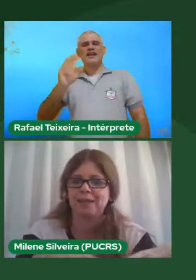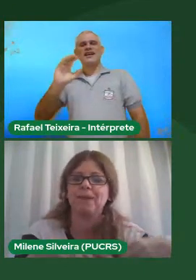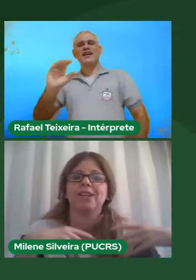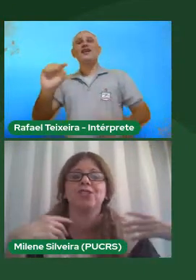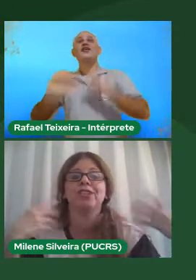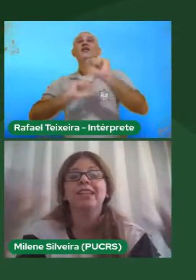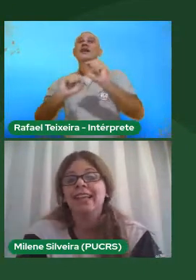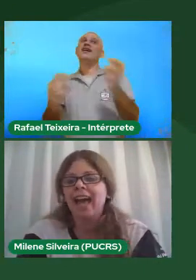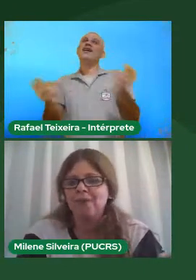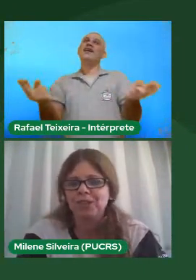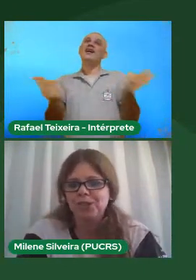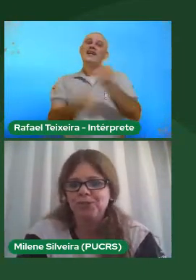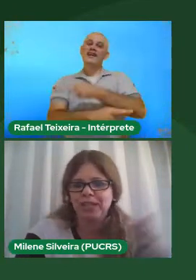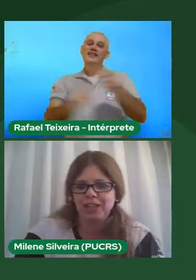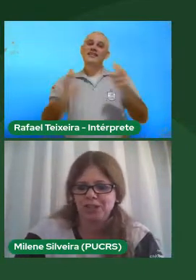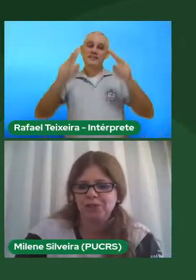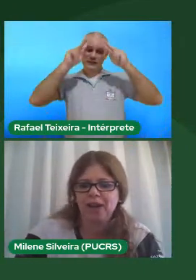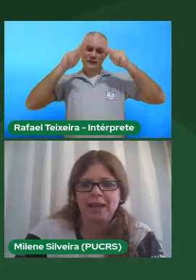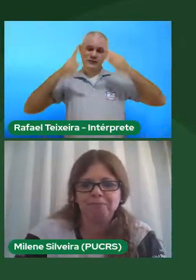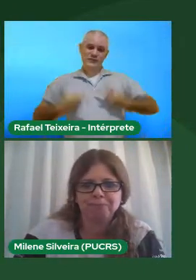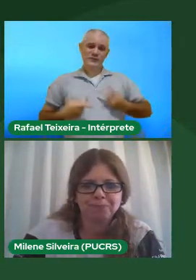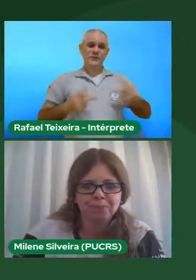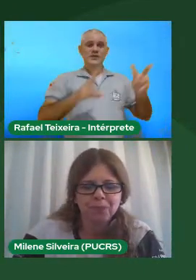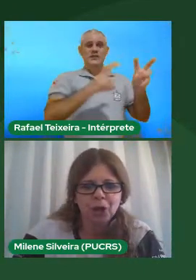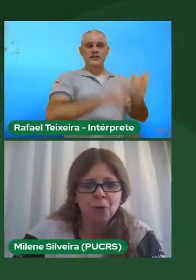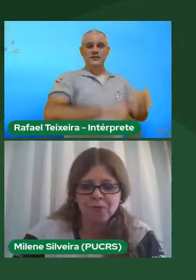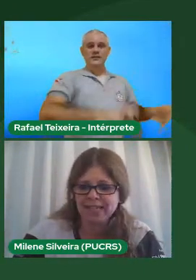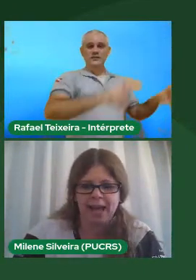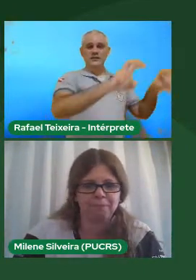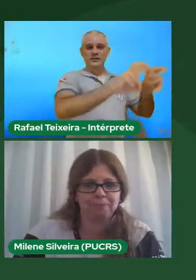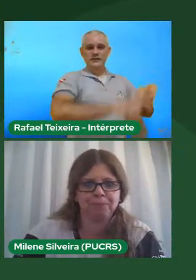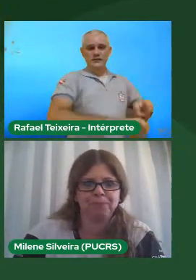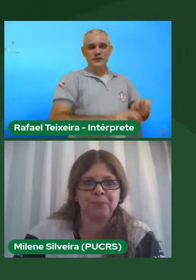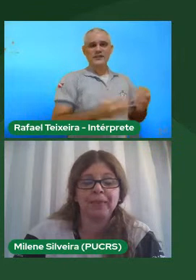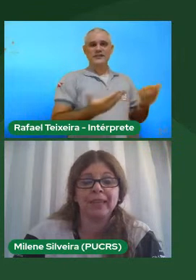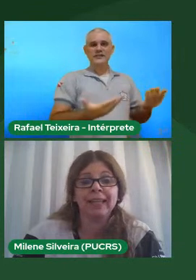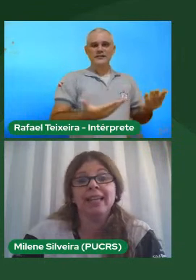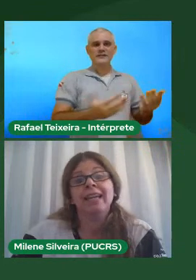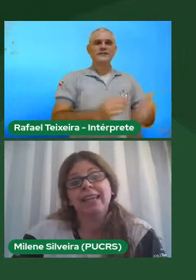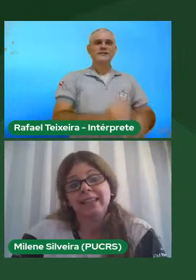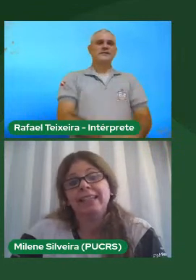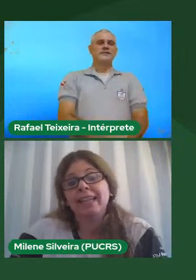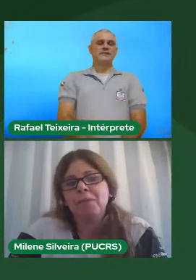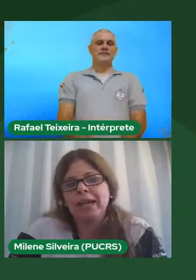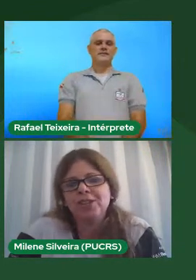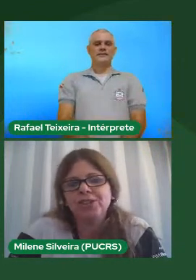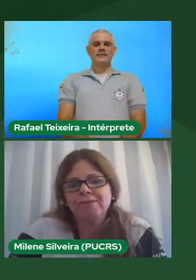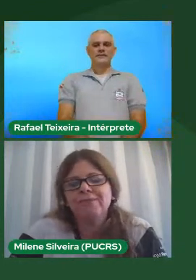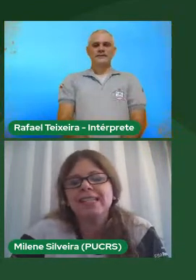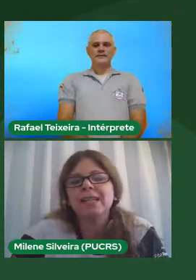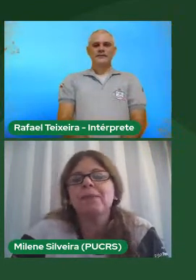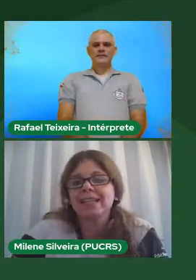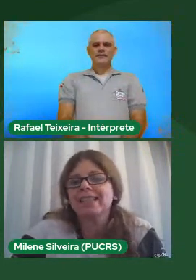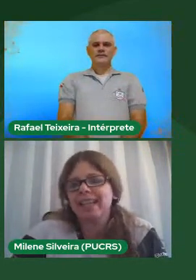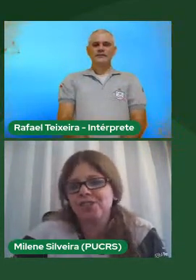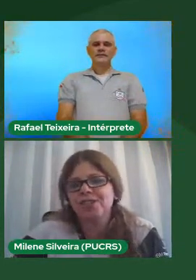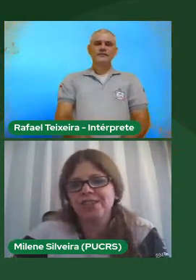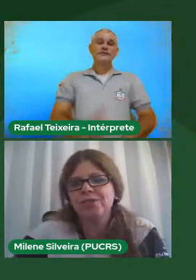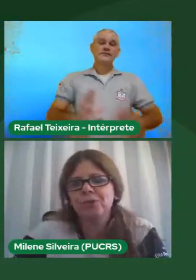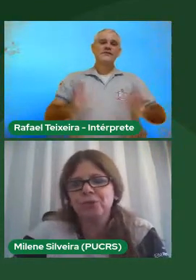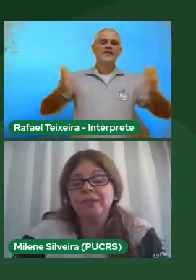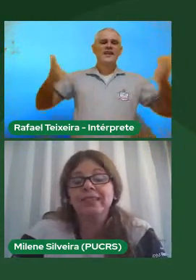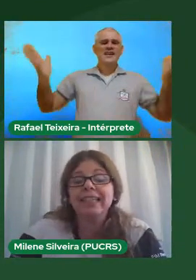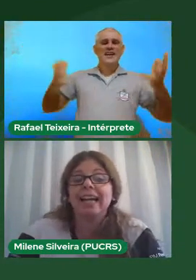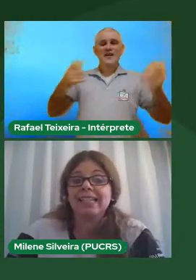humano, dessa parte afetiva que a gente vai conversar. E, literalmente, vai ser pelas